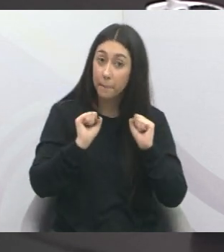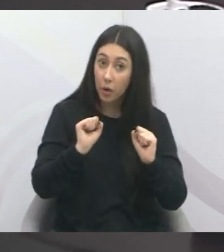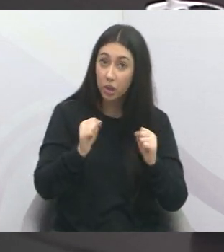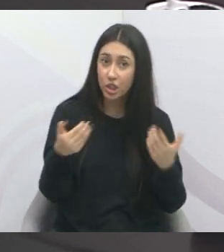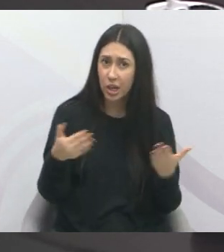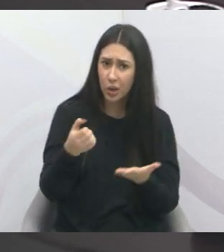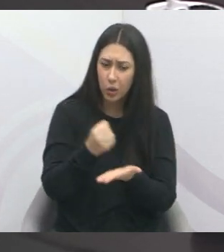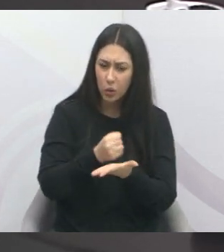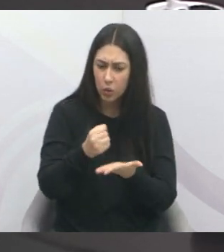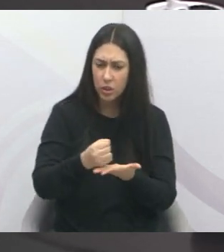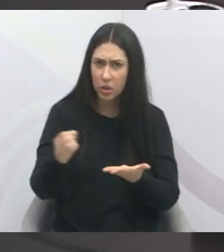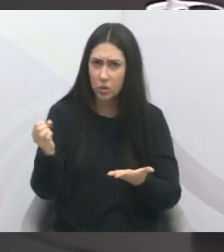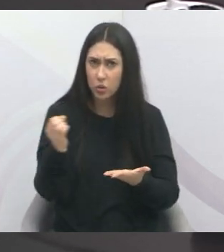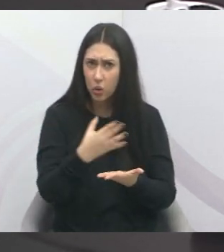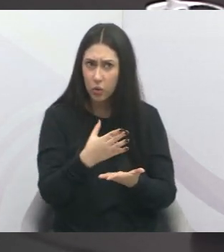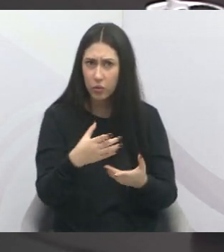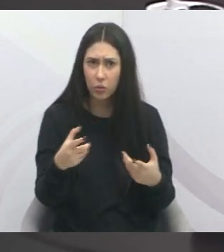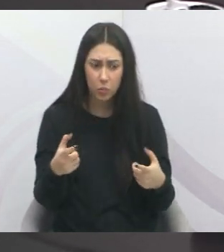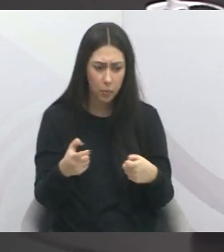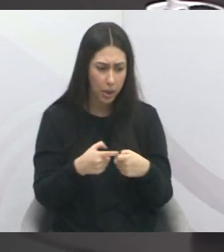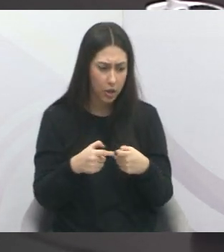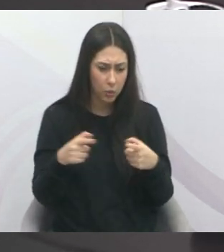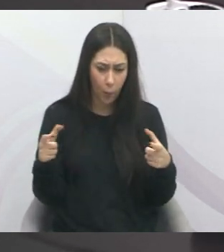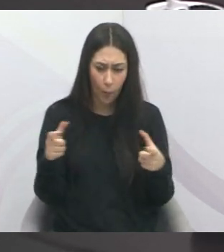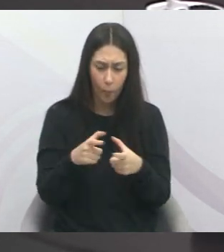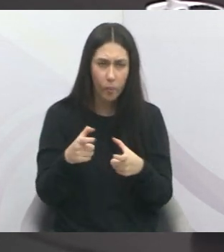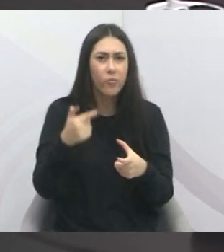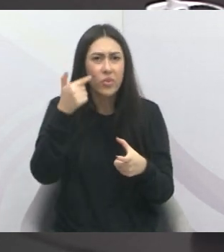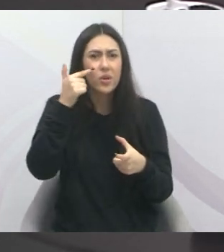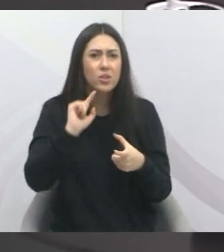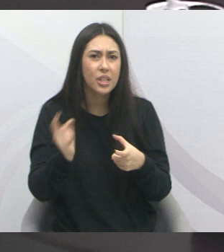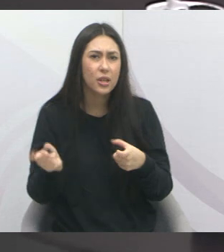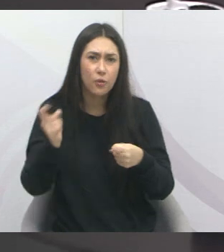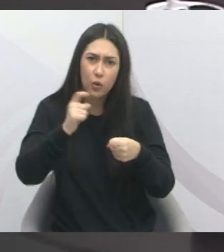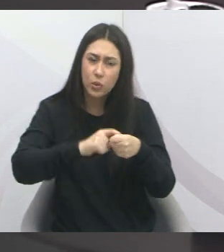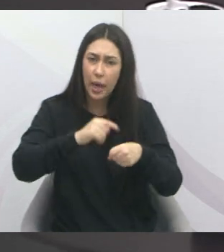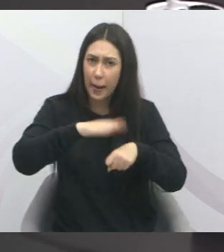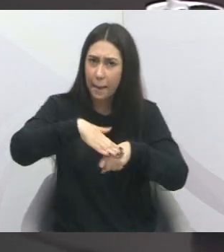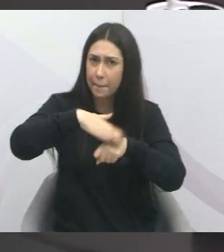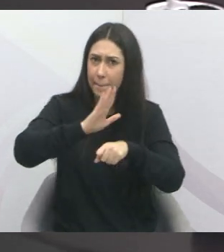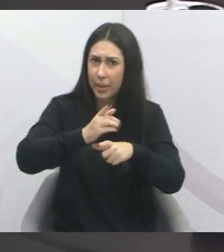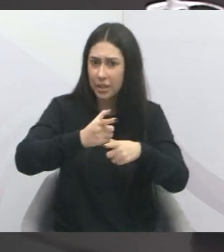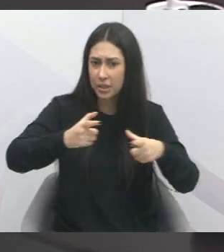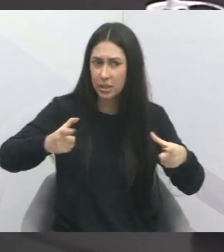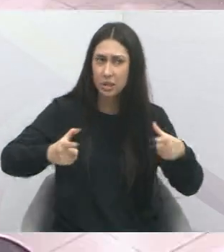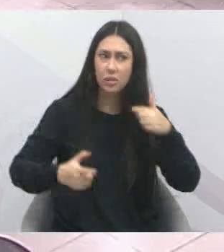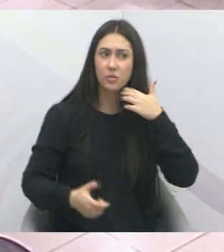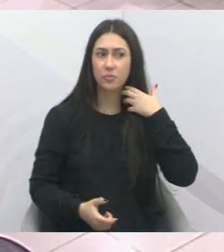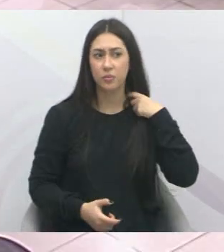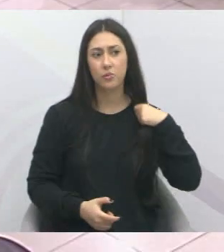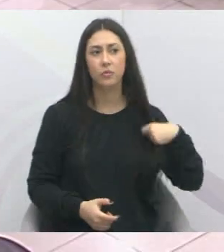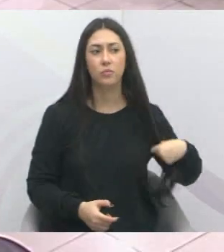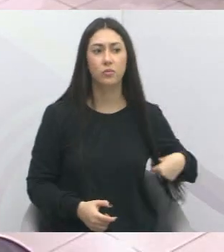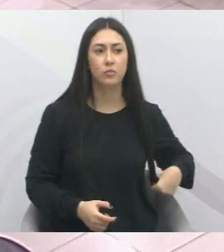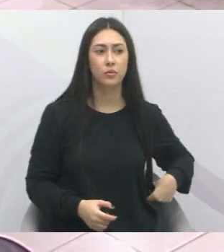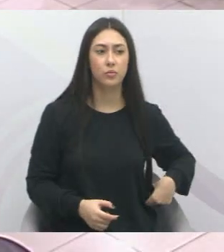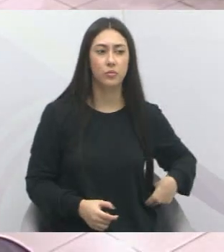de contrato, de ter diminuído esse médico, se é possível voltar aí os 4 médicos como era antigamente.